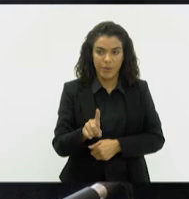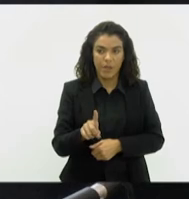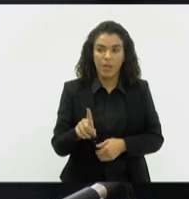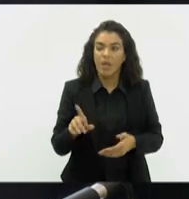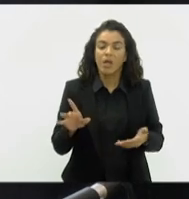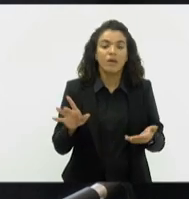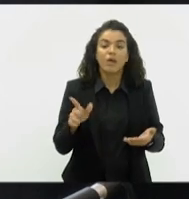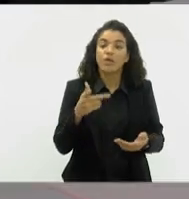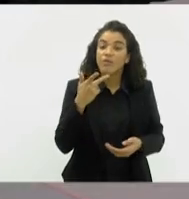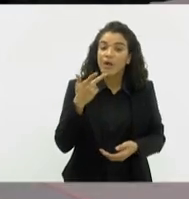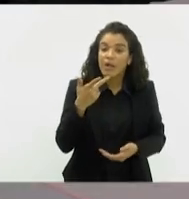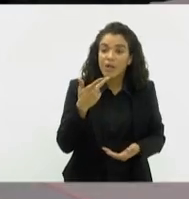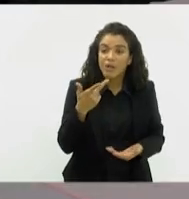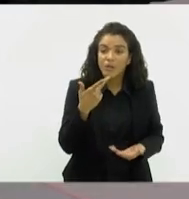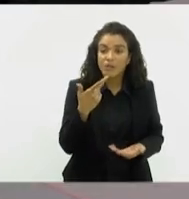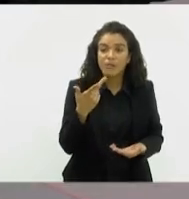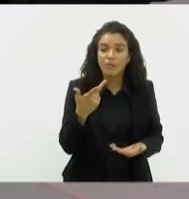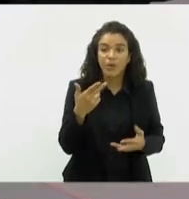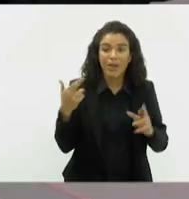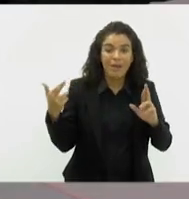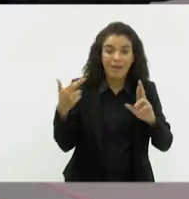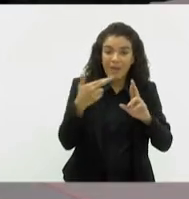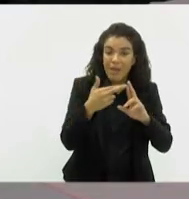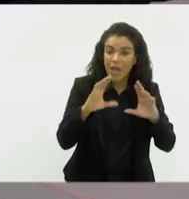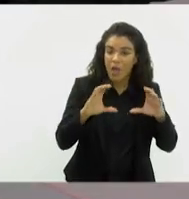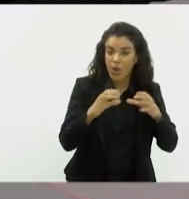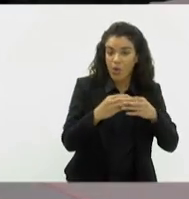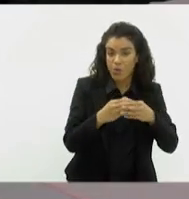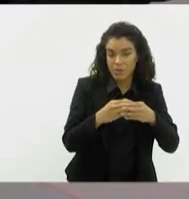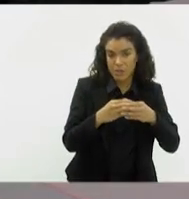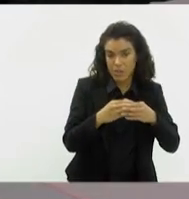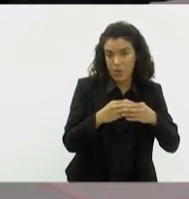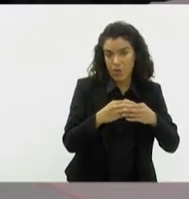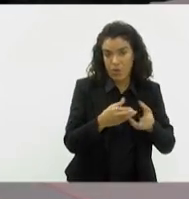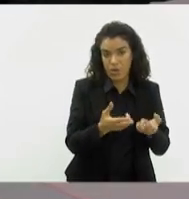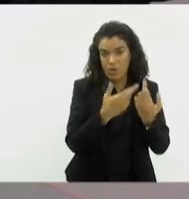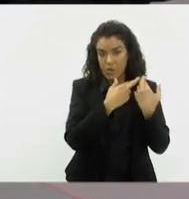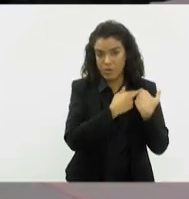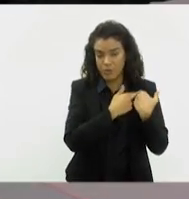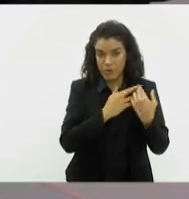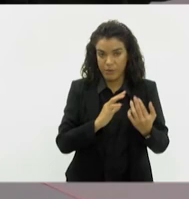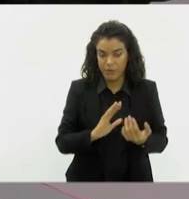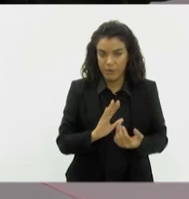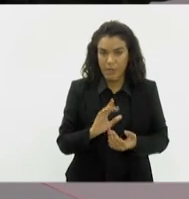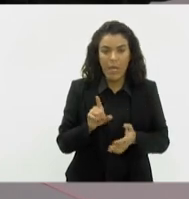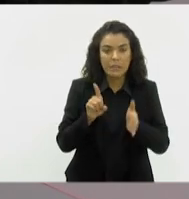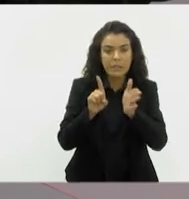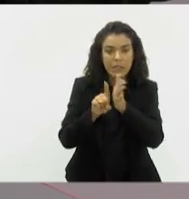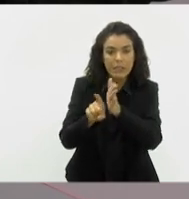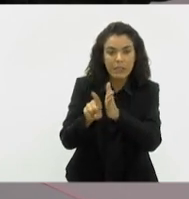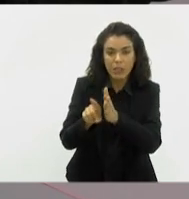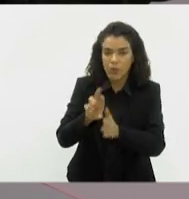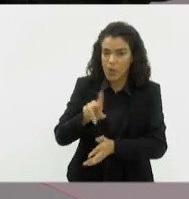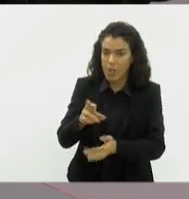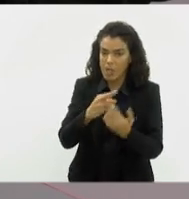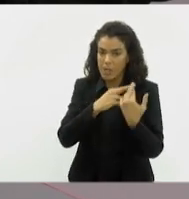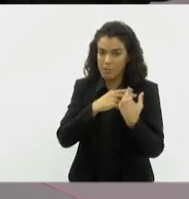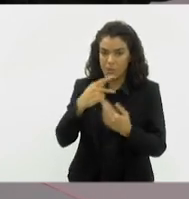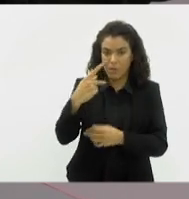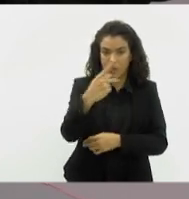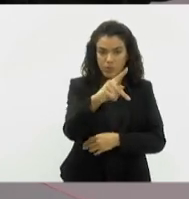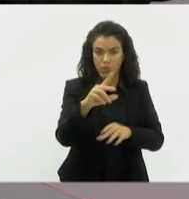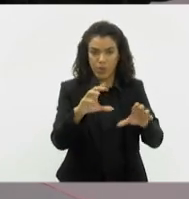Eu tô pedindo a palavra porque isso faz referência à comissão eleitoral. Perfeito. A sabatina aqui, que não é mais competência da sua comissão